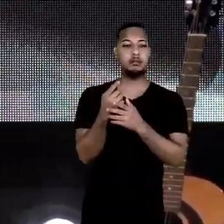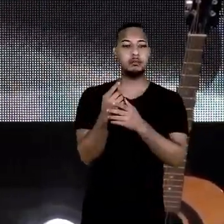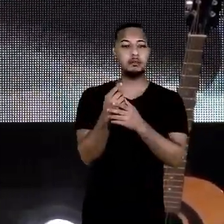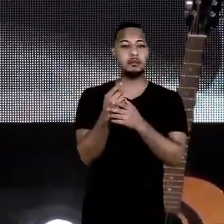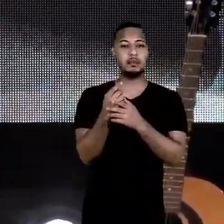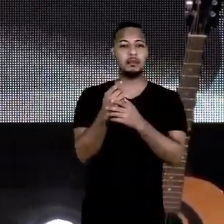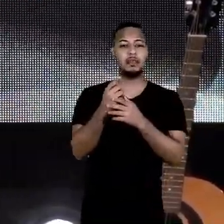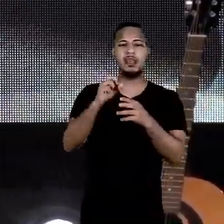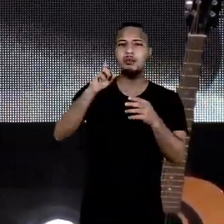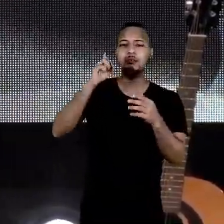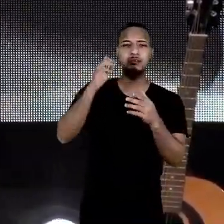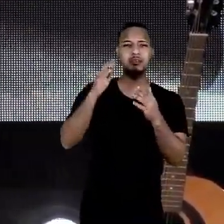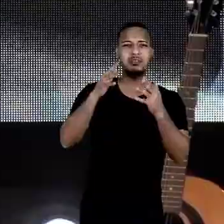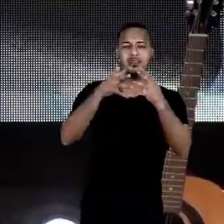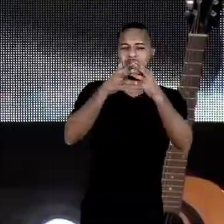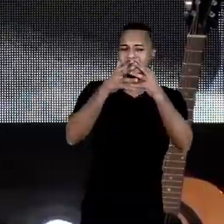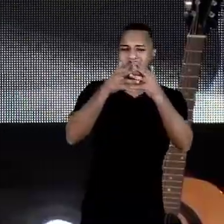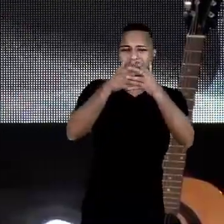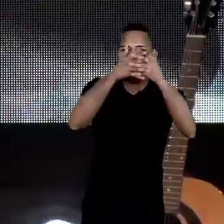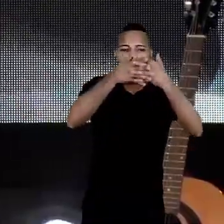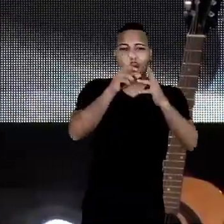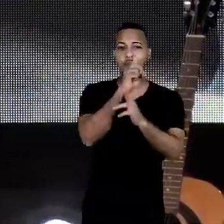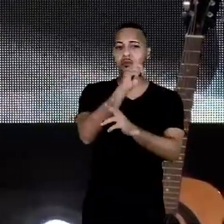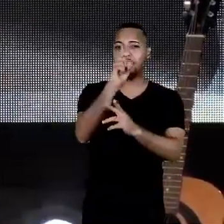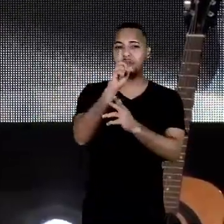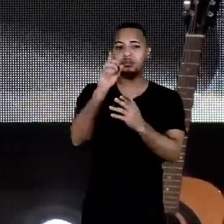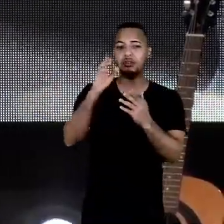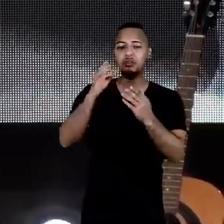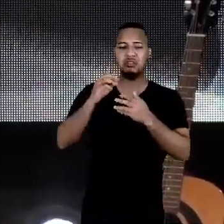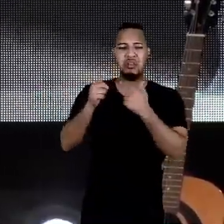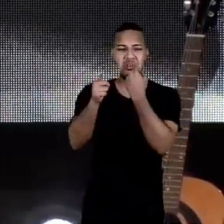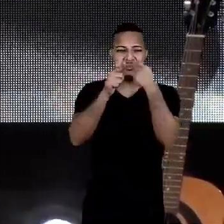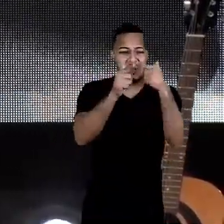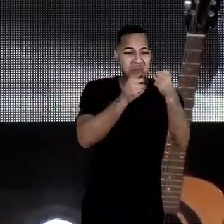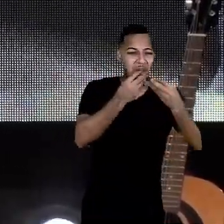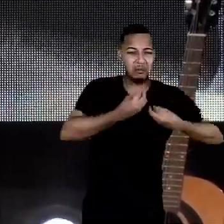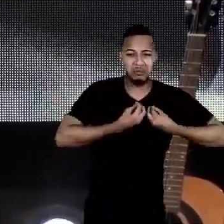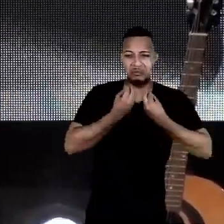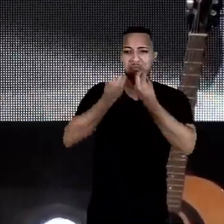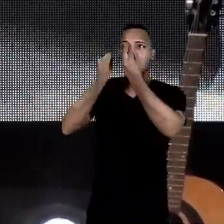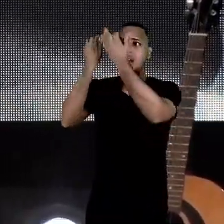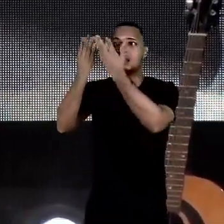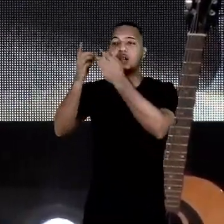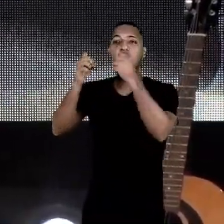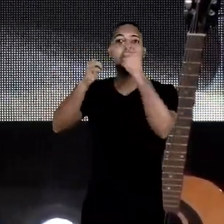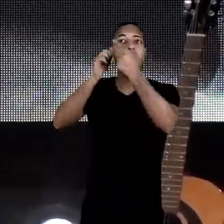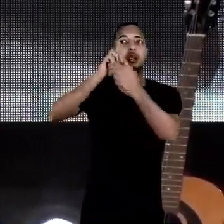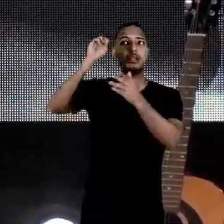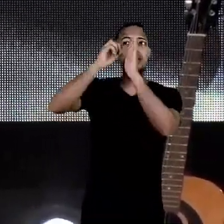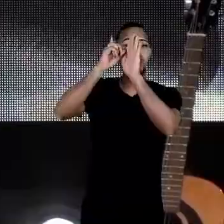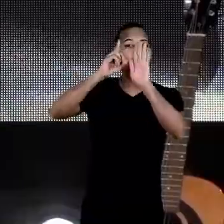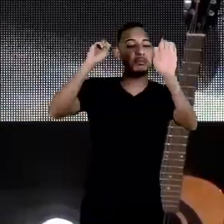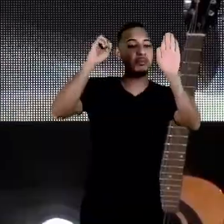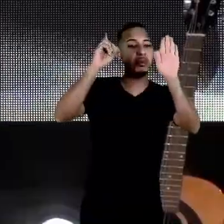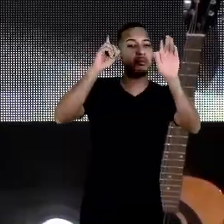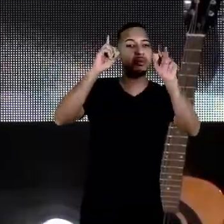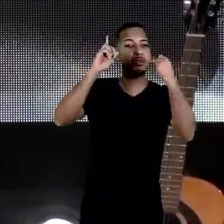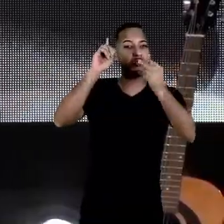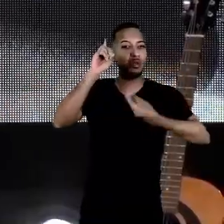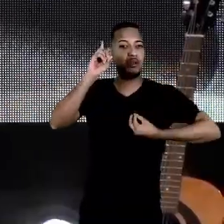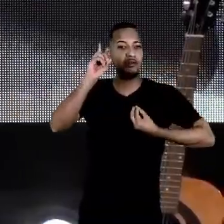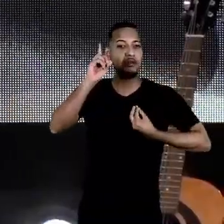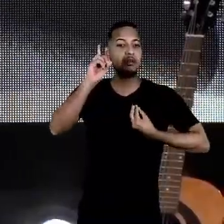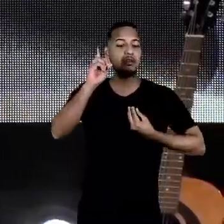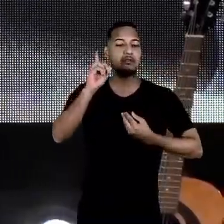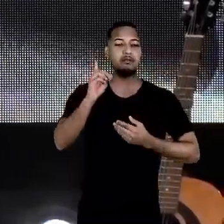segura ela firme e lança sobre Jesus, lança sobre Ele, lança sobre as promessas. Não se preocupa com o processo, não